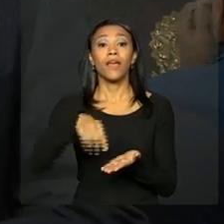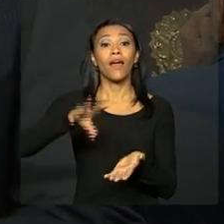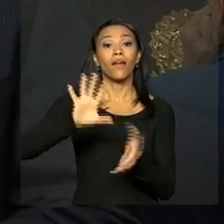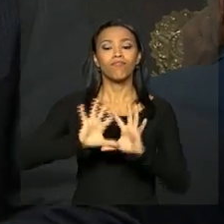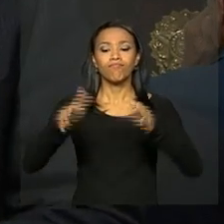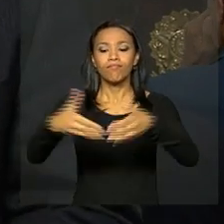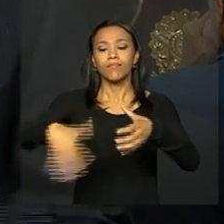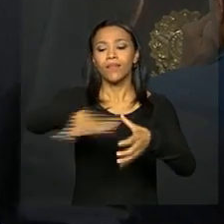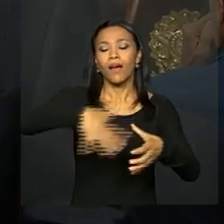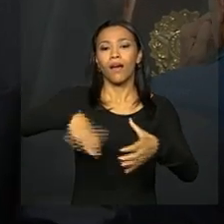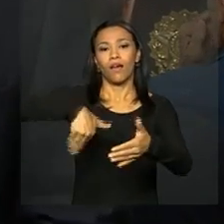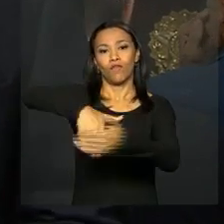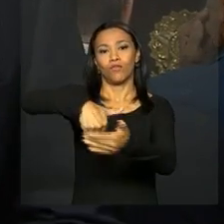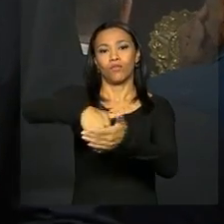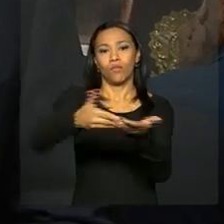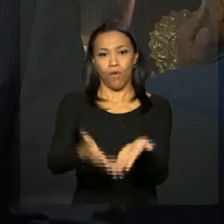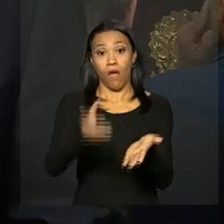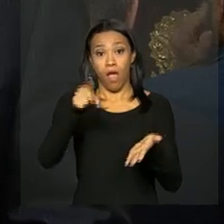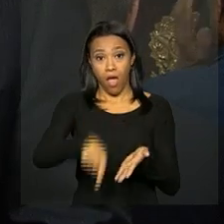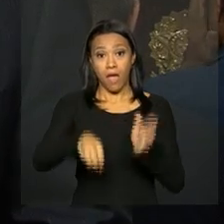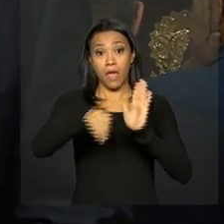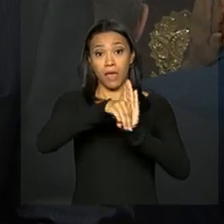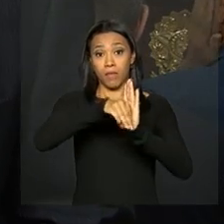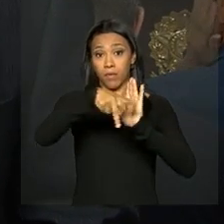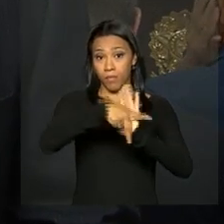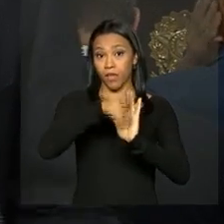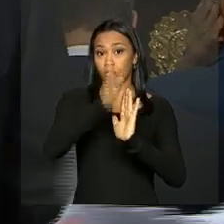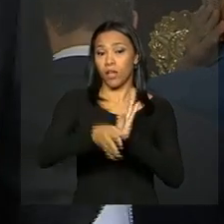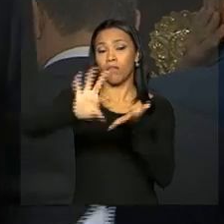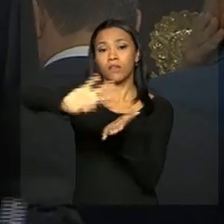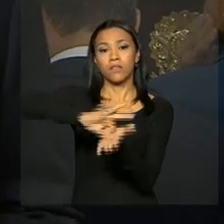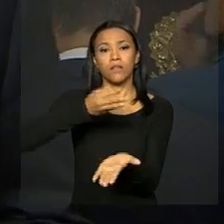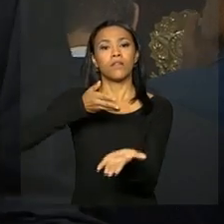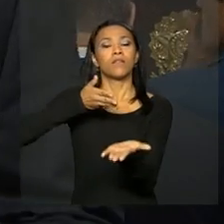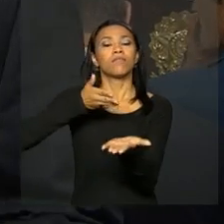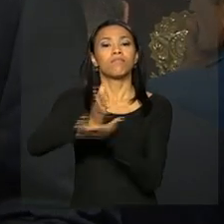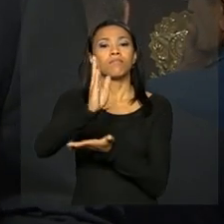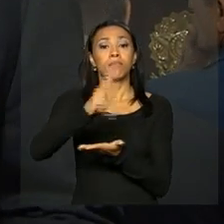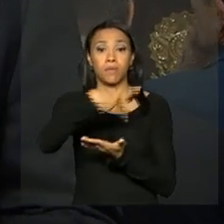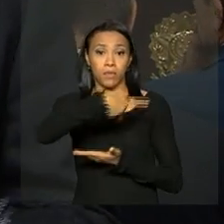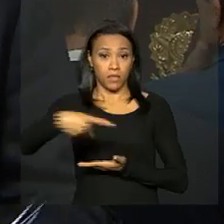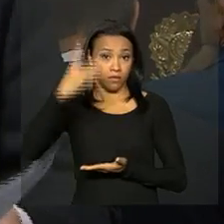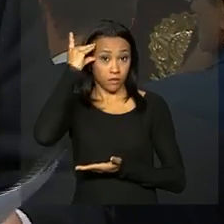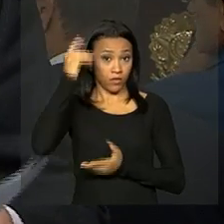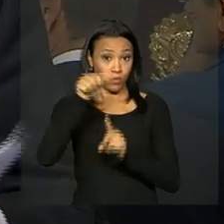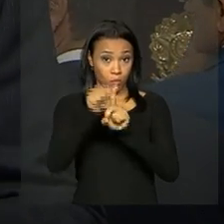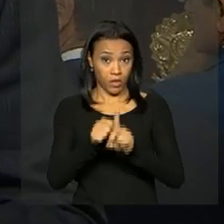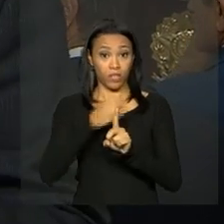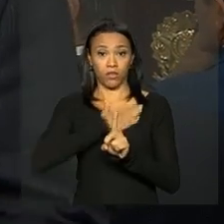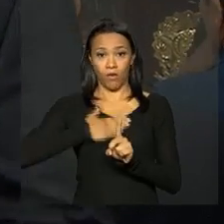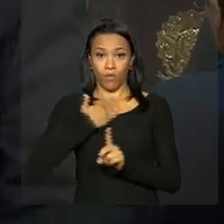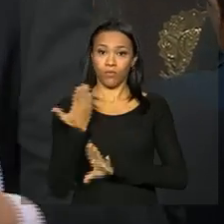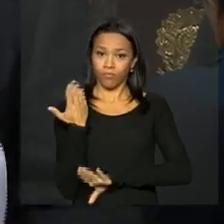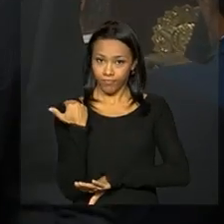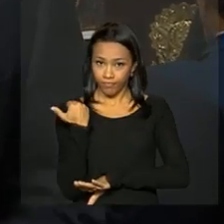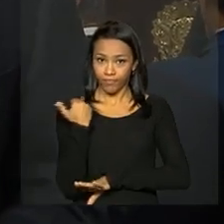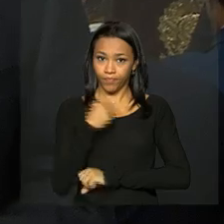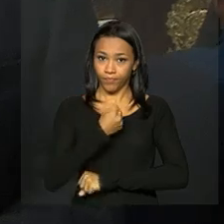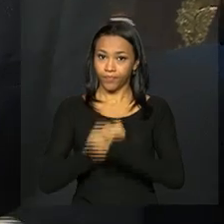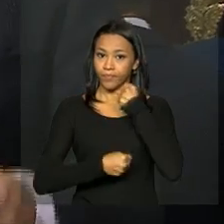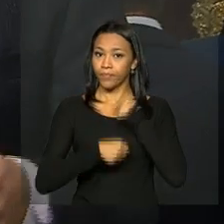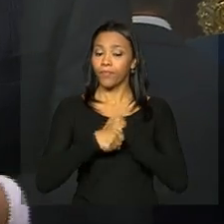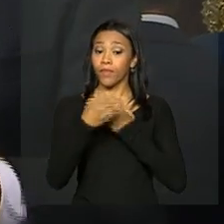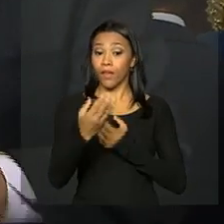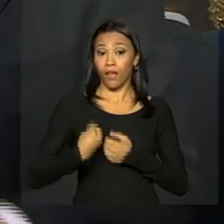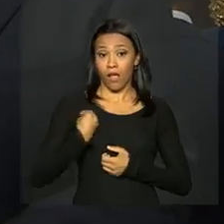Futebol Brasileiro, essa medida que foi sancionada pela presidenta Dilma Rousseff em agosto do ano passado. Aqui ao meu lado está o Superintendente